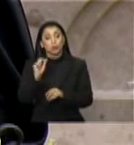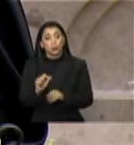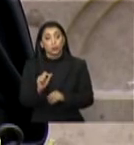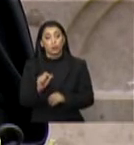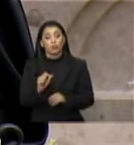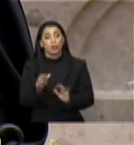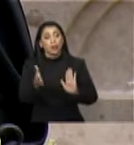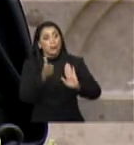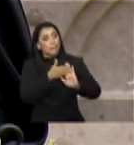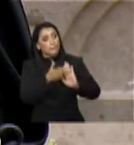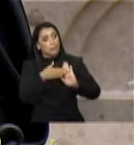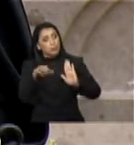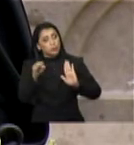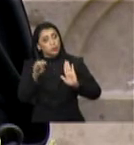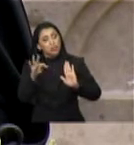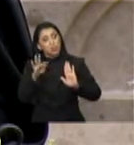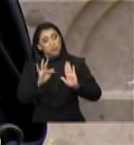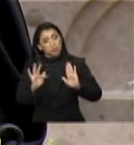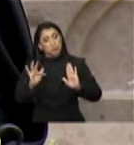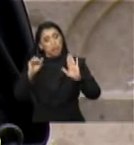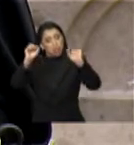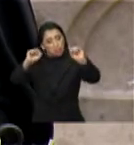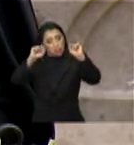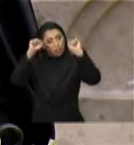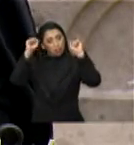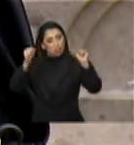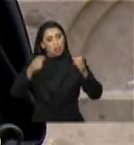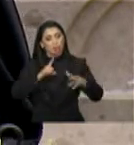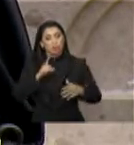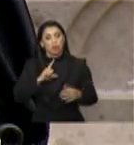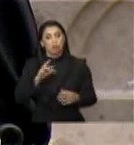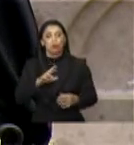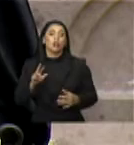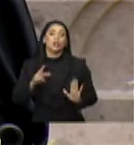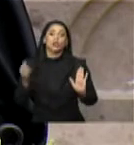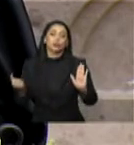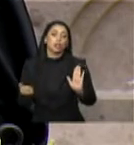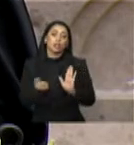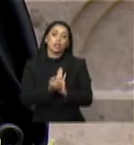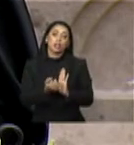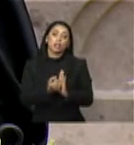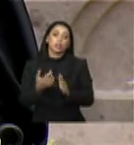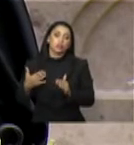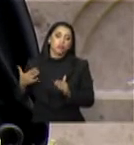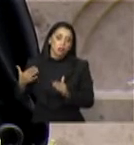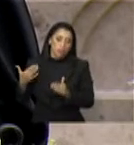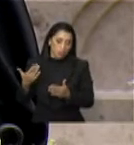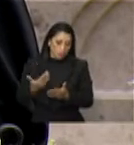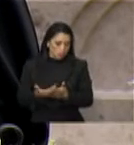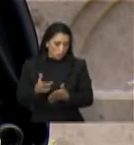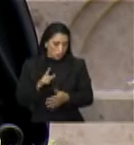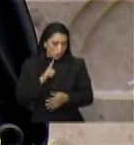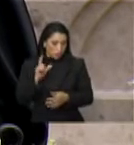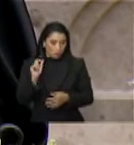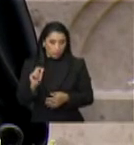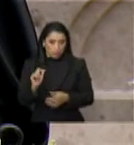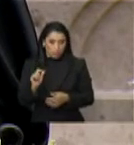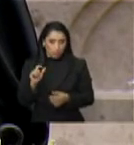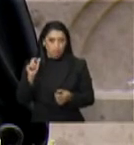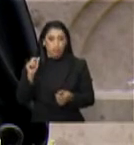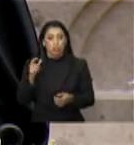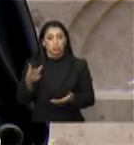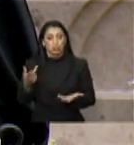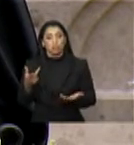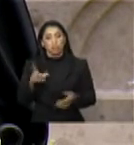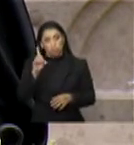posta Exame desta casa desta corte Suprema pois não se registrou na causa desde então alteração substancial de fato